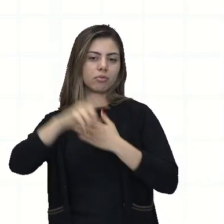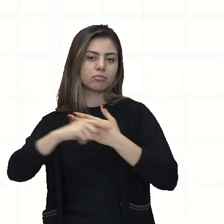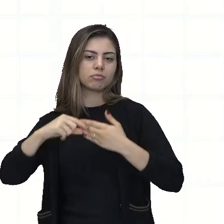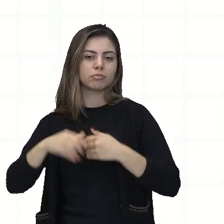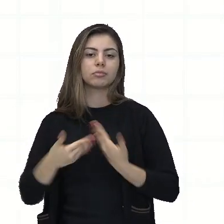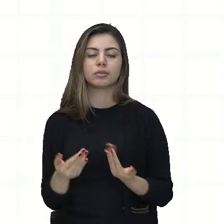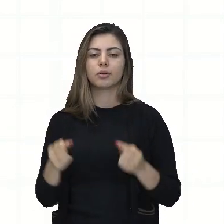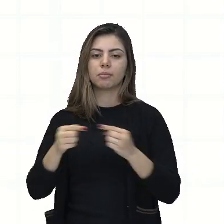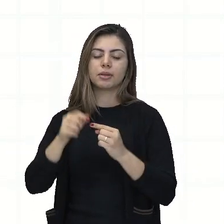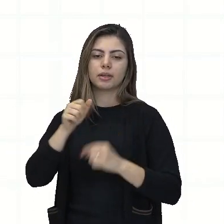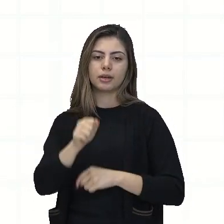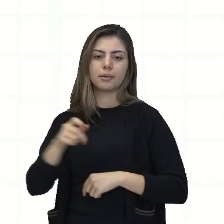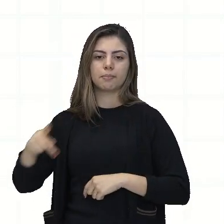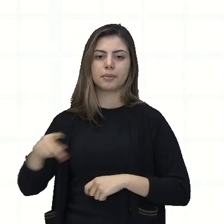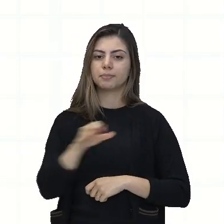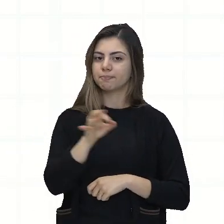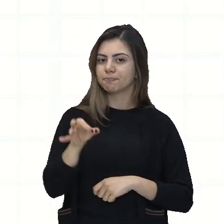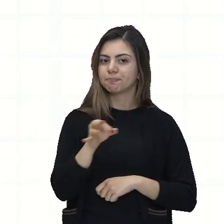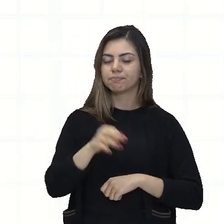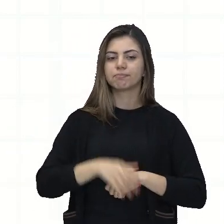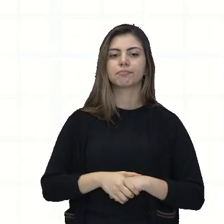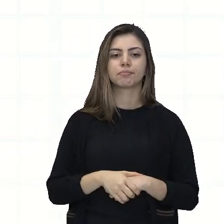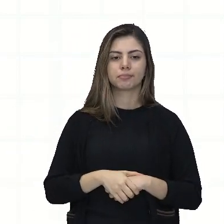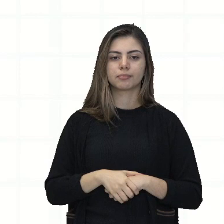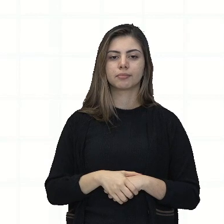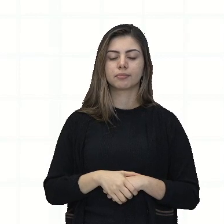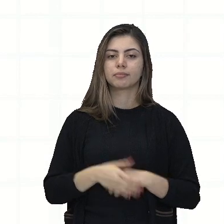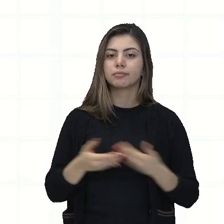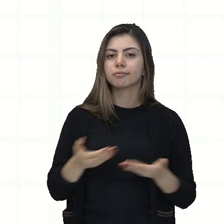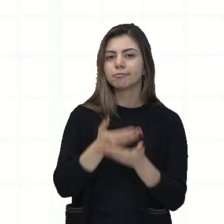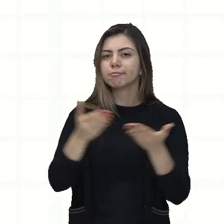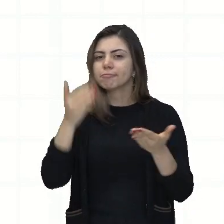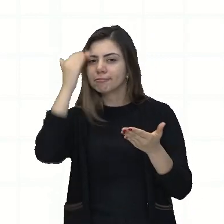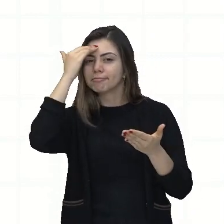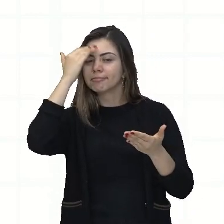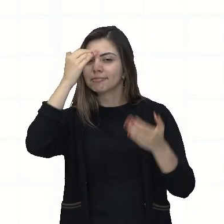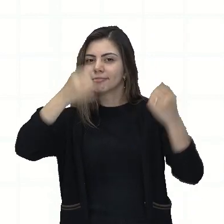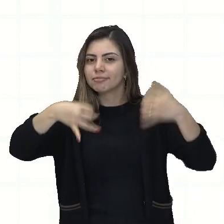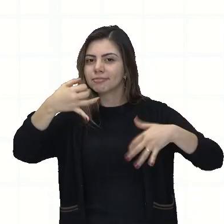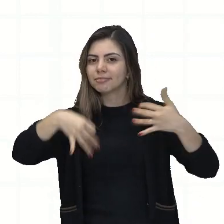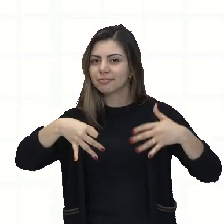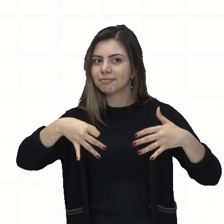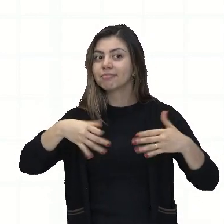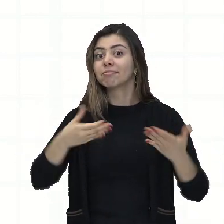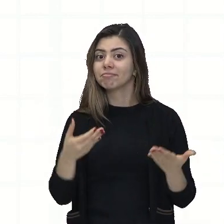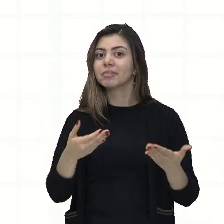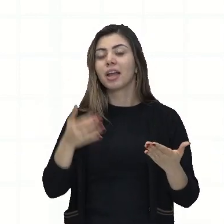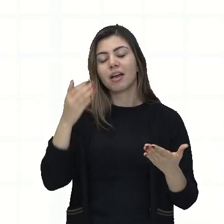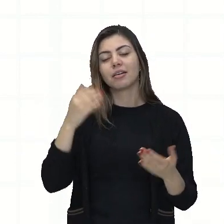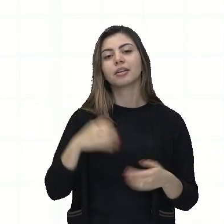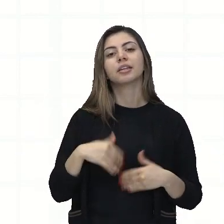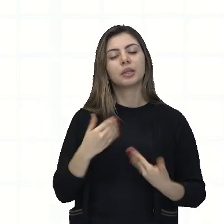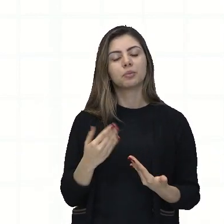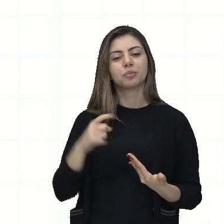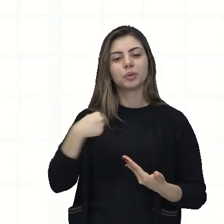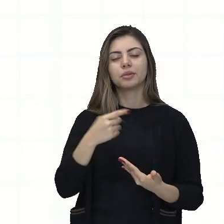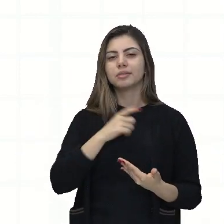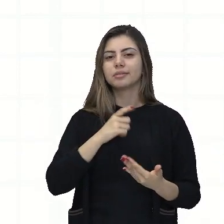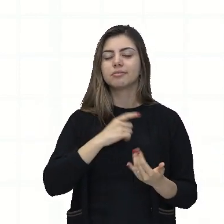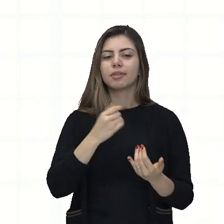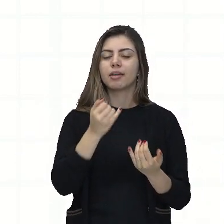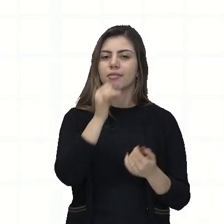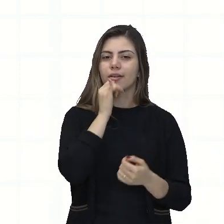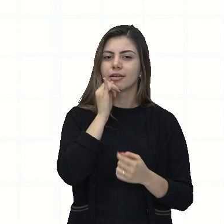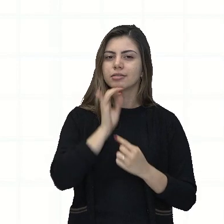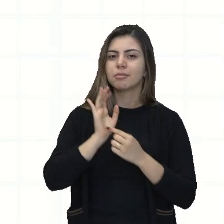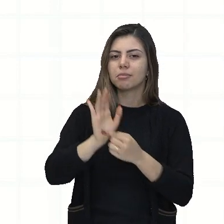passiva. Perfeito? Estão conseguindo compreender? Creio eu que a gente está trazendo bastante exemplos